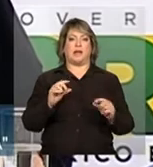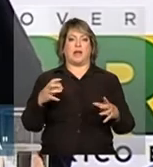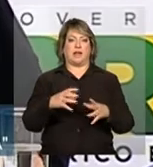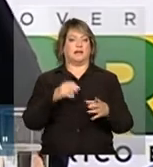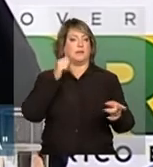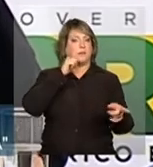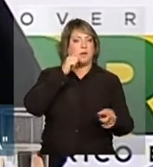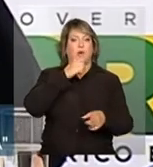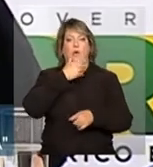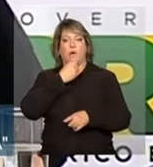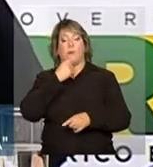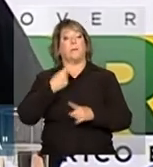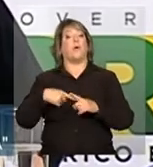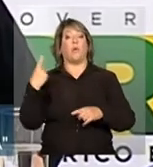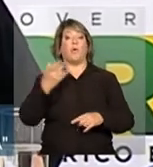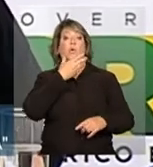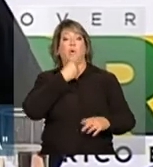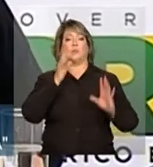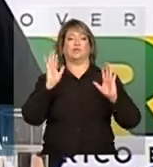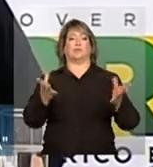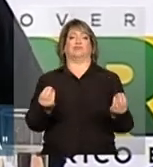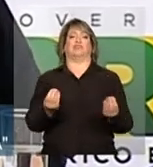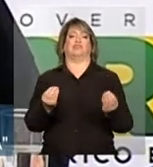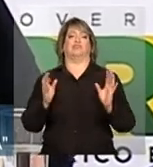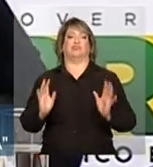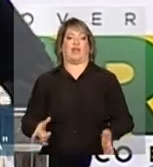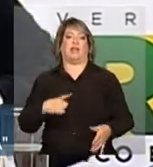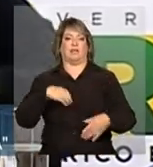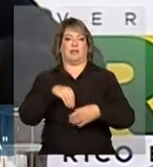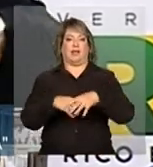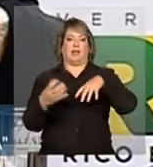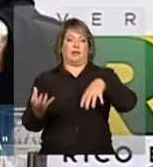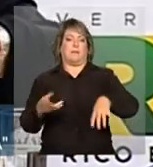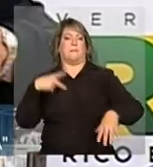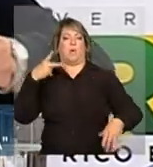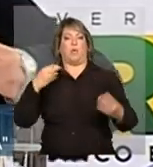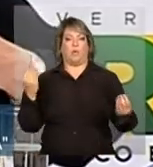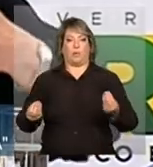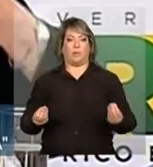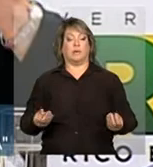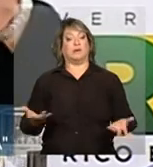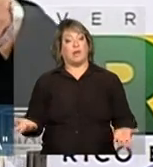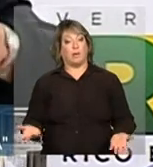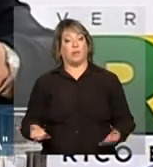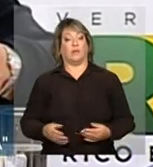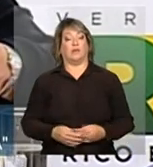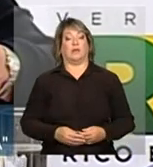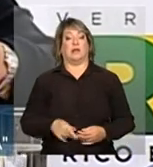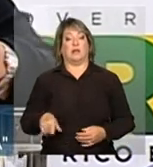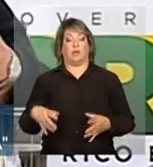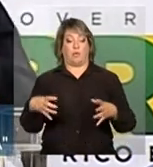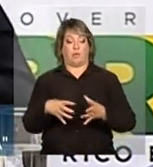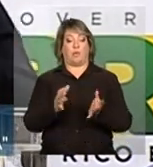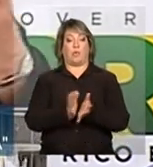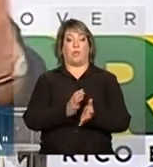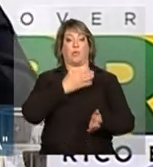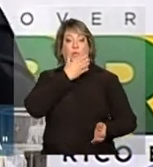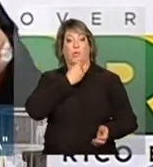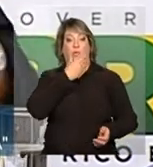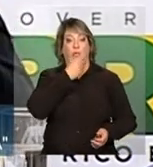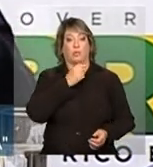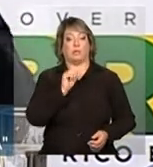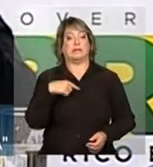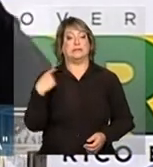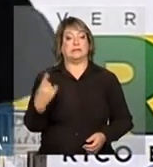mulheres? Porque os homens já estão representados. Então, de alguma maneira ou de outra, o segmento masculino